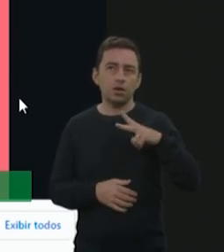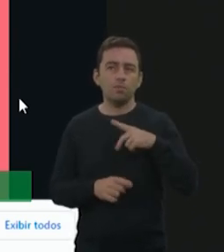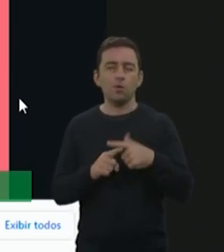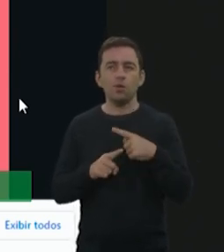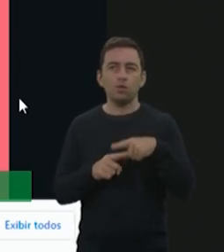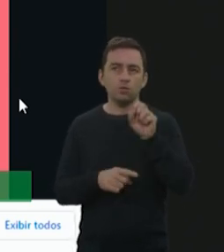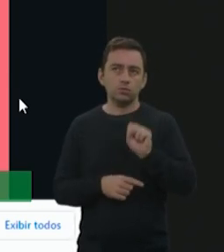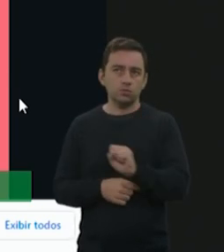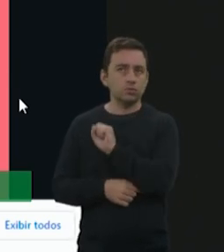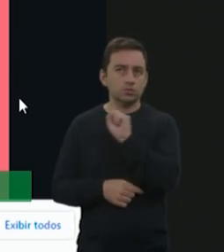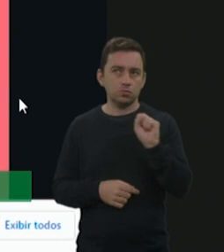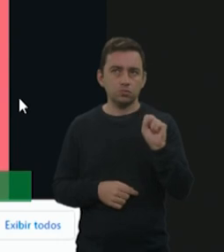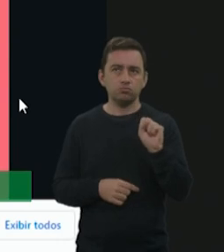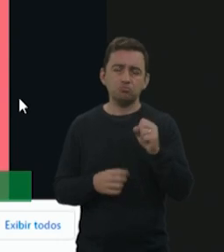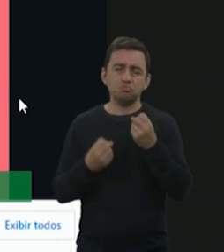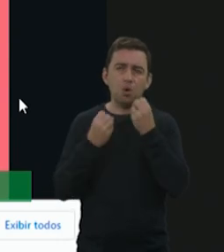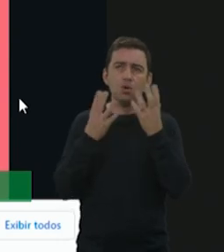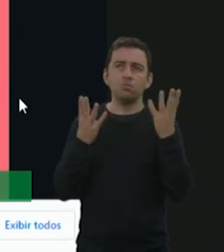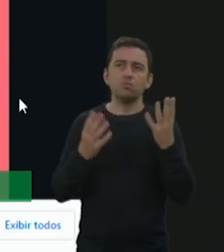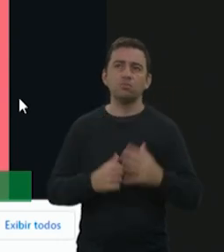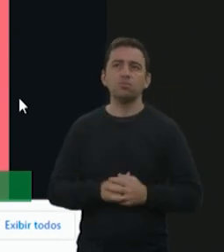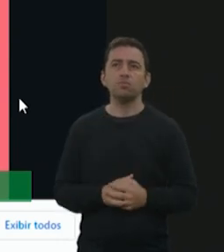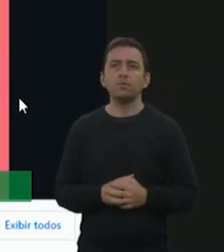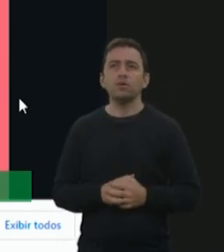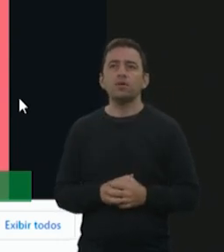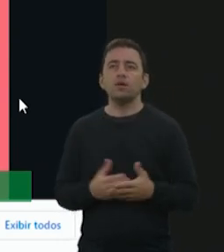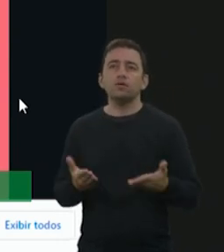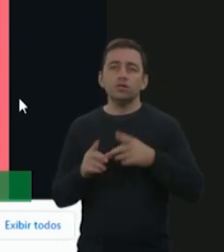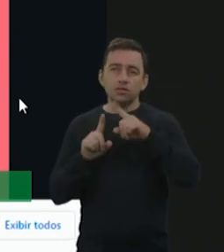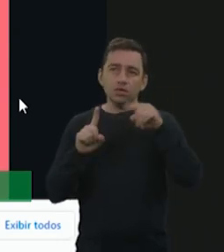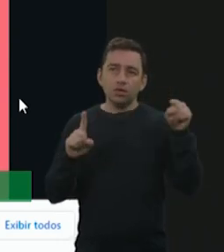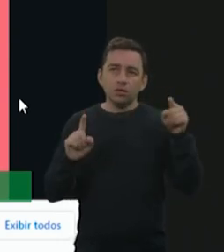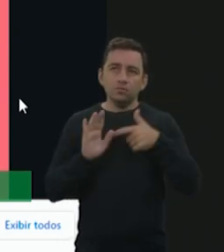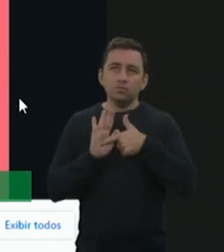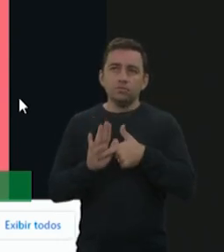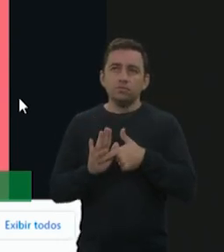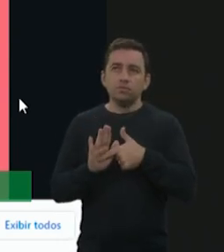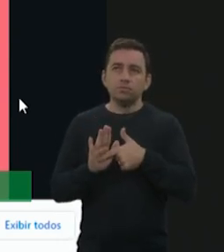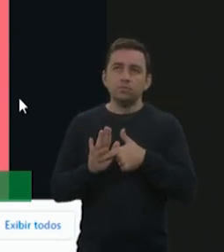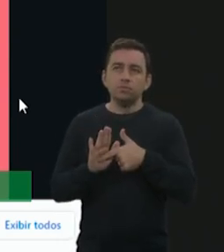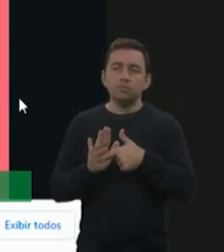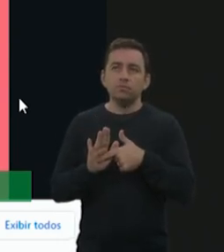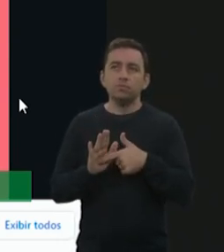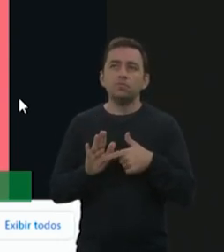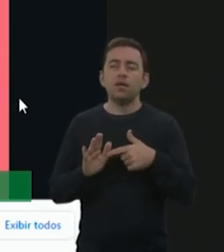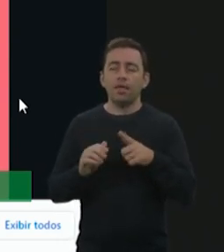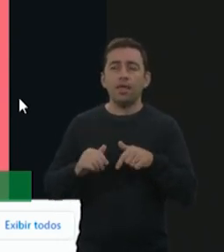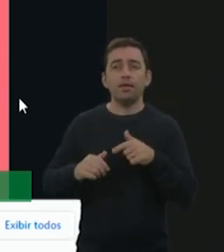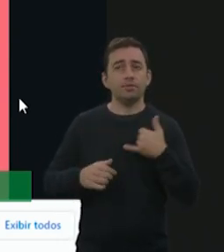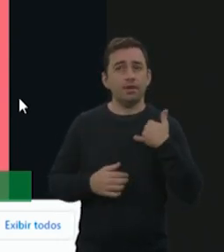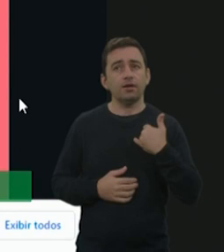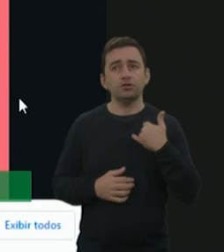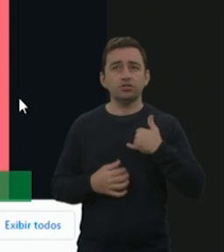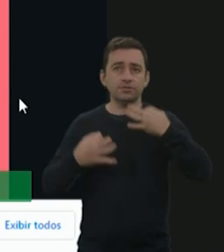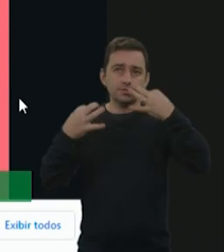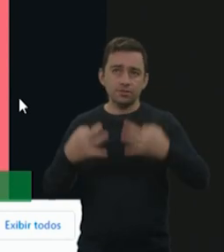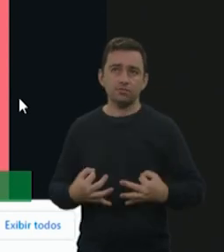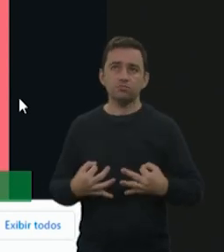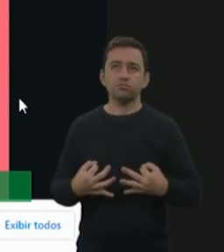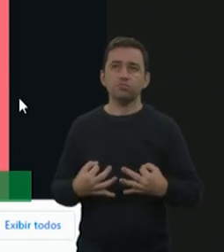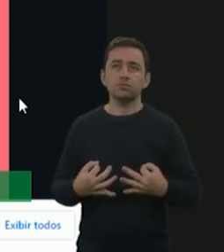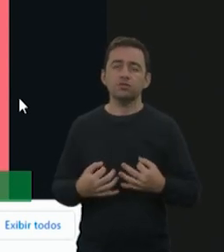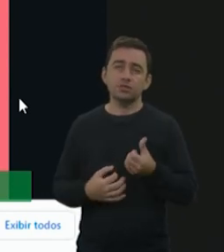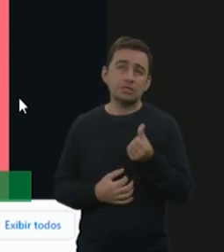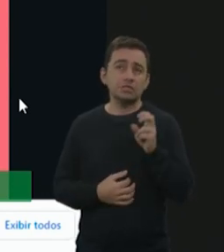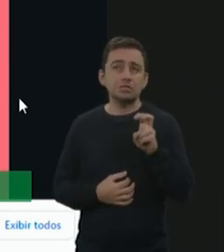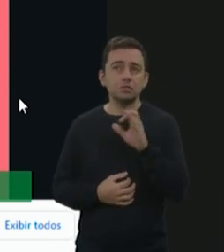está boa. Os indicadores da triagem neonatal. É a idade ideal, como eu já comentei, 65% dos bebês